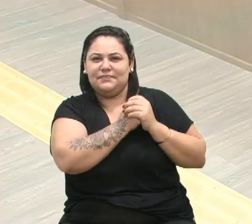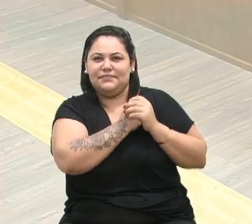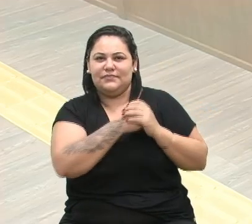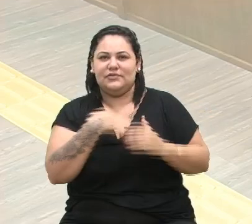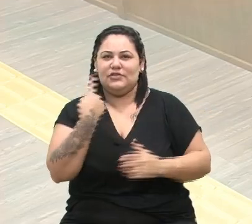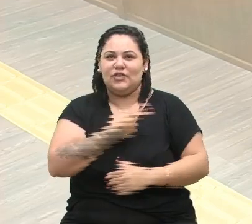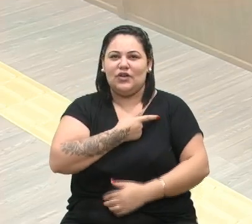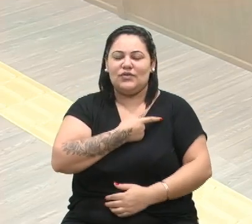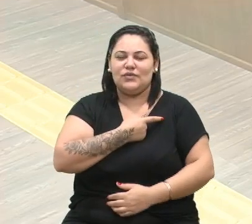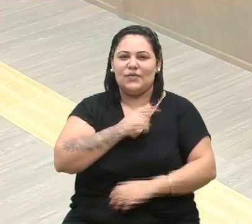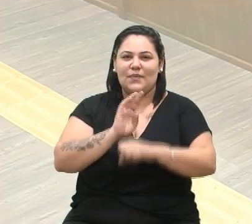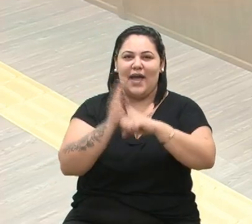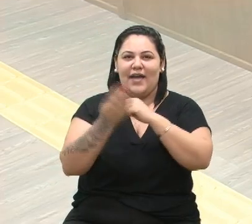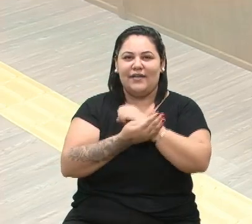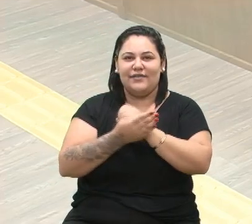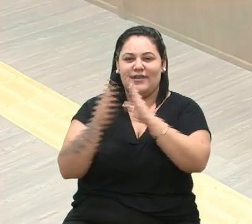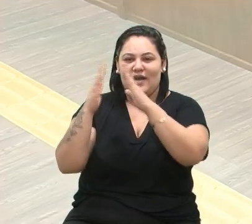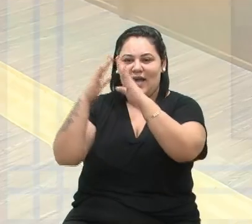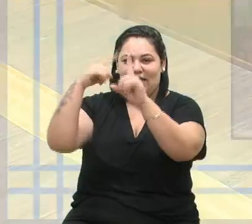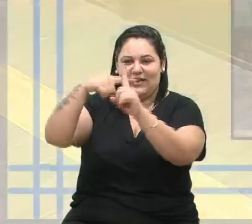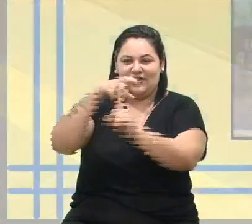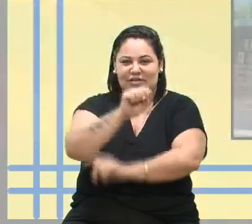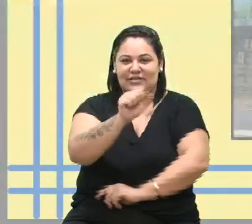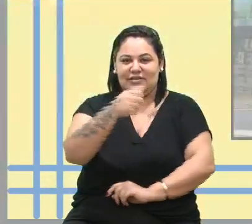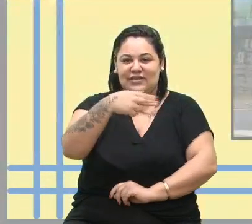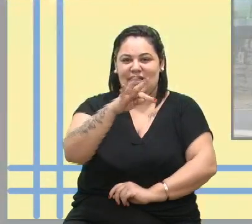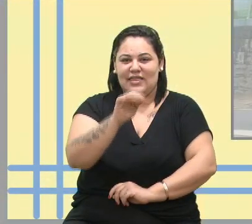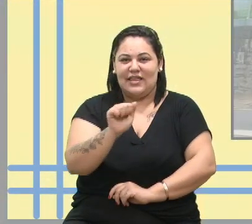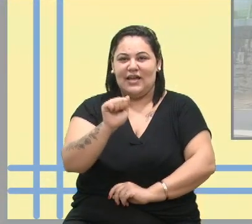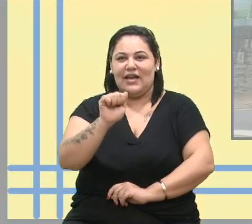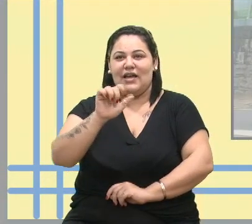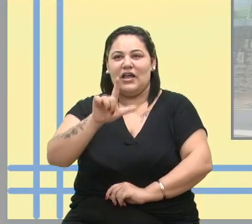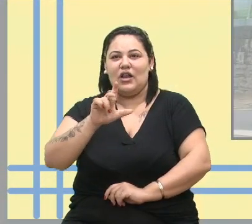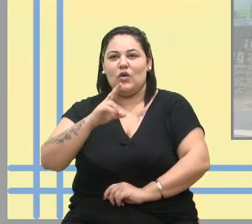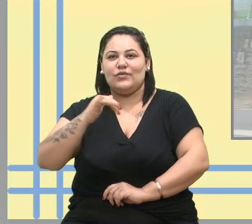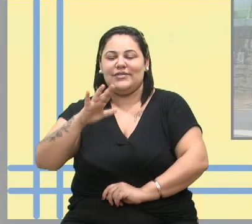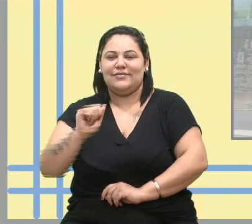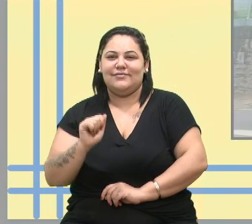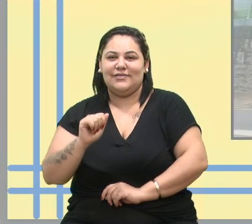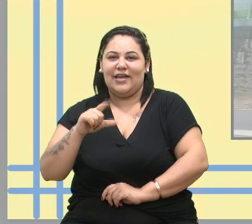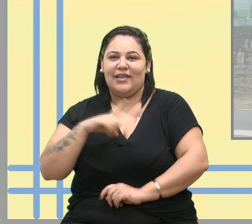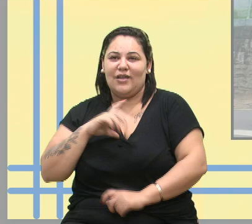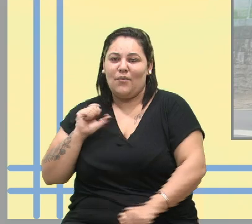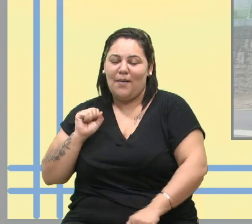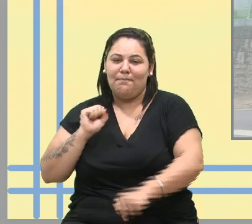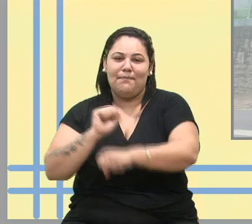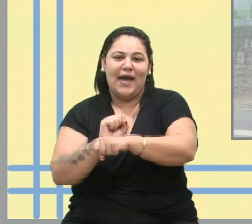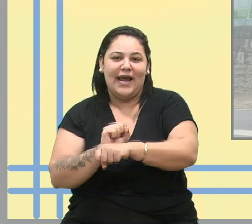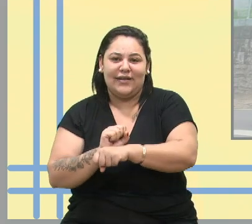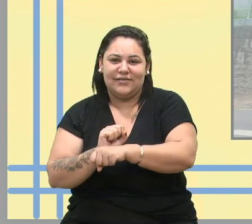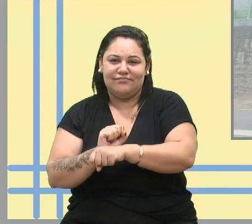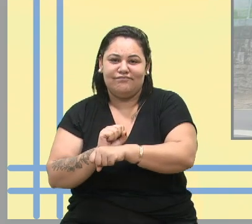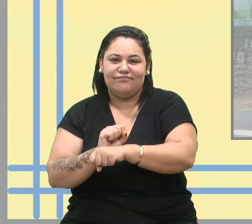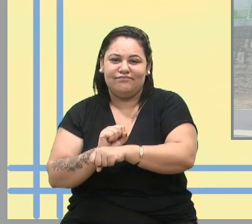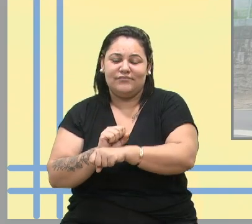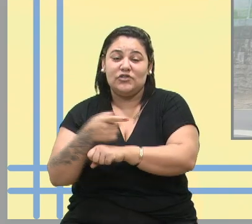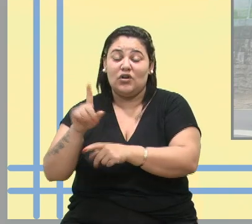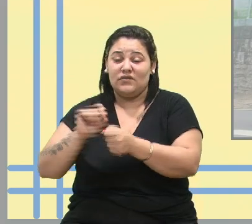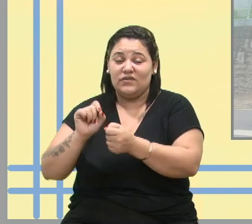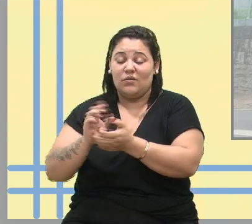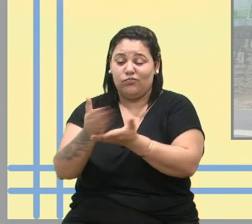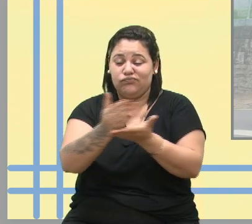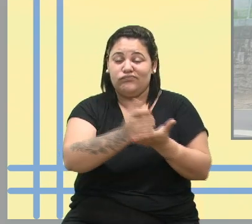a Igreja Santa Lúcia, que ela ia ser tombada. Nós fizemos um abaixo-assinado